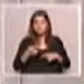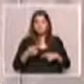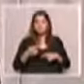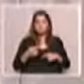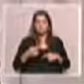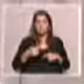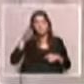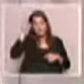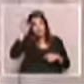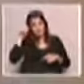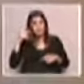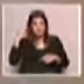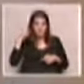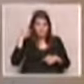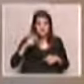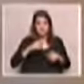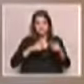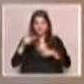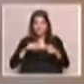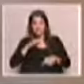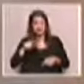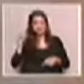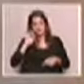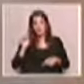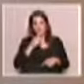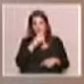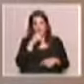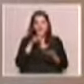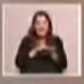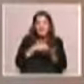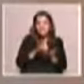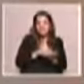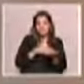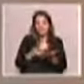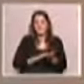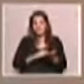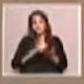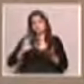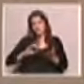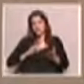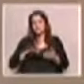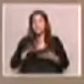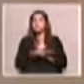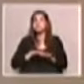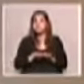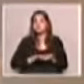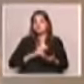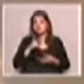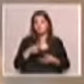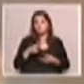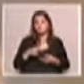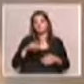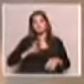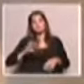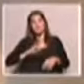vindo de leite, da ovelha Serra da Estrela. Mas não é queijo Serra da Estrela. É um queijo creme. É um queijo creme. Sim. Mas baseado nos... Em queijo de